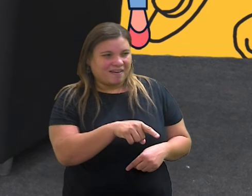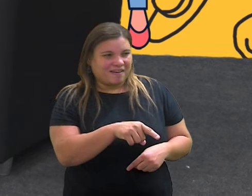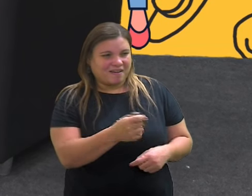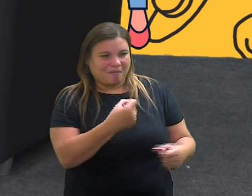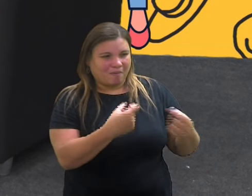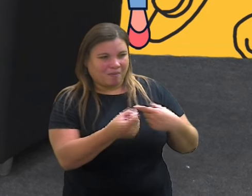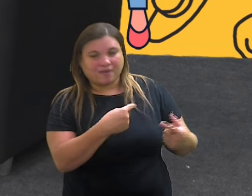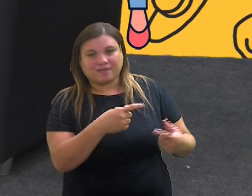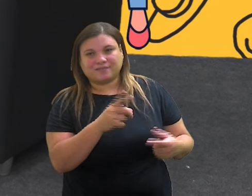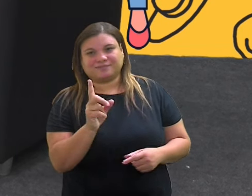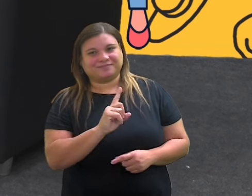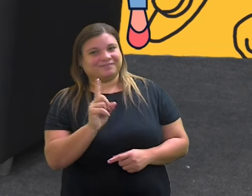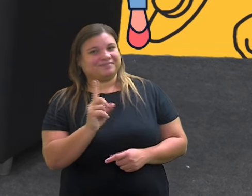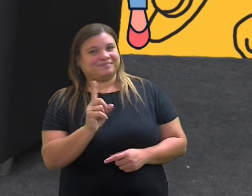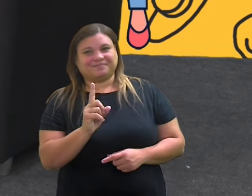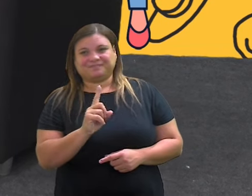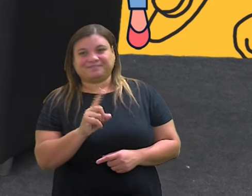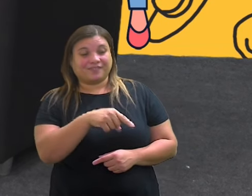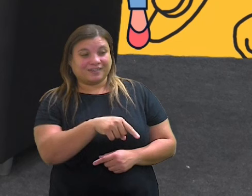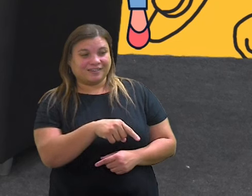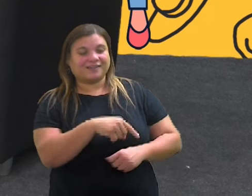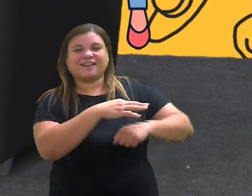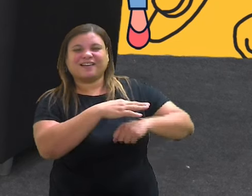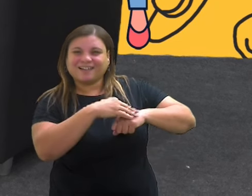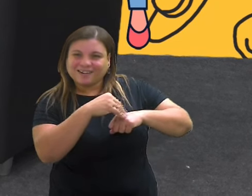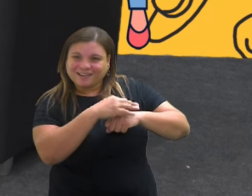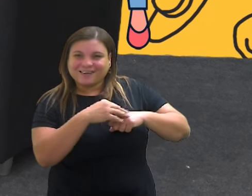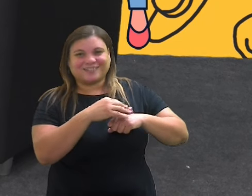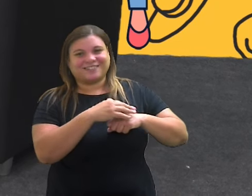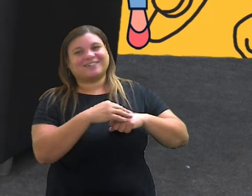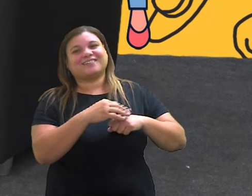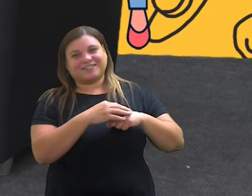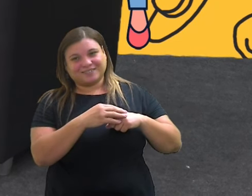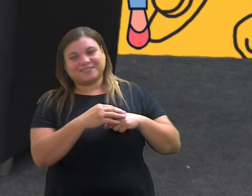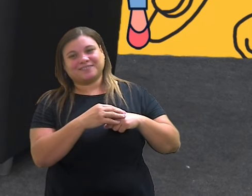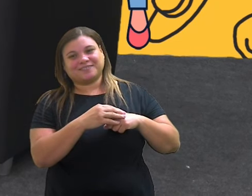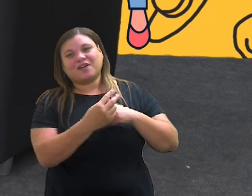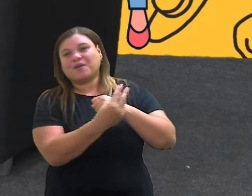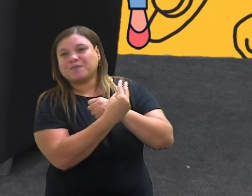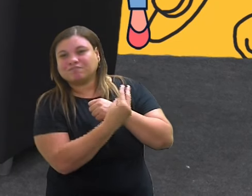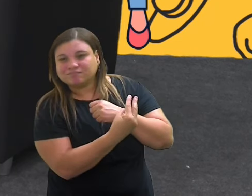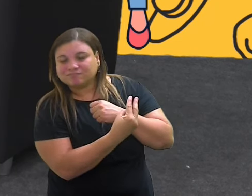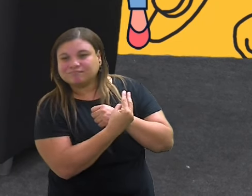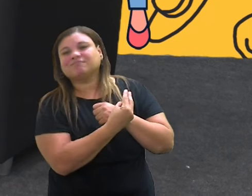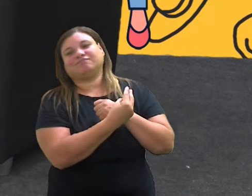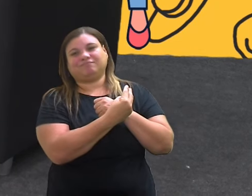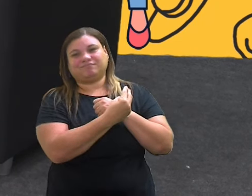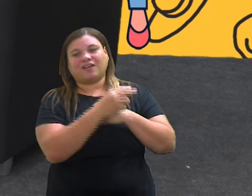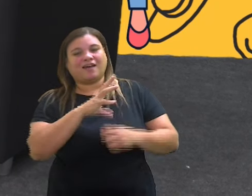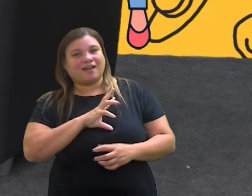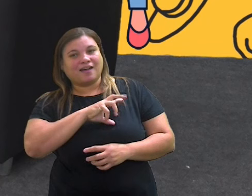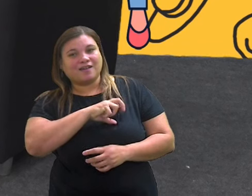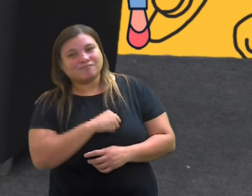alguns arranhados, assim, mas só de mesmo um excesso de cuidado, ou, né? Mas